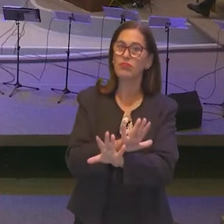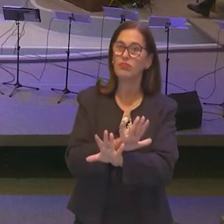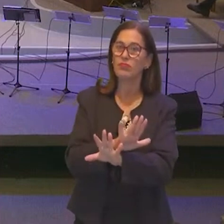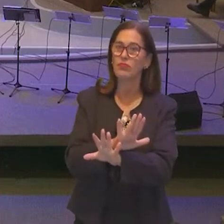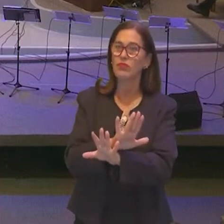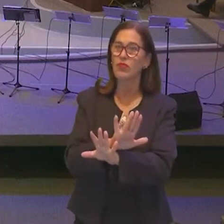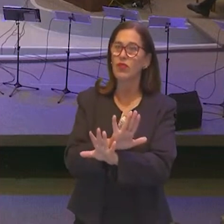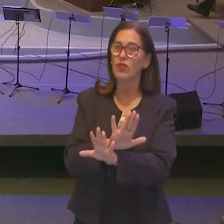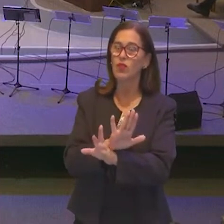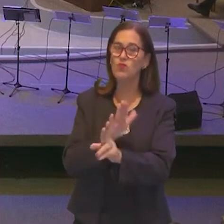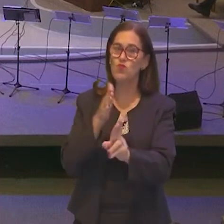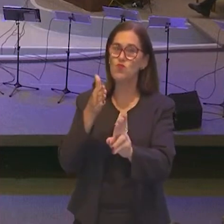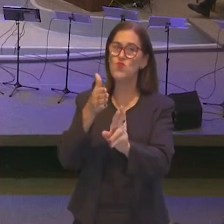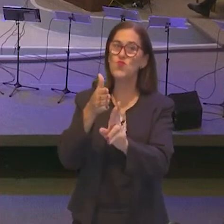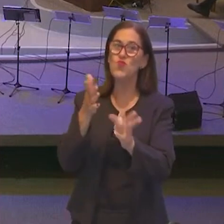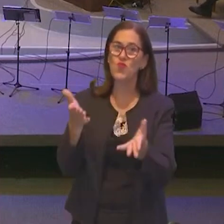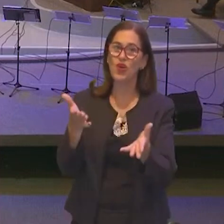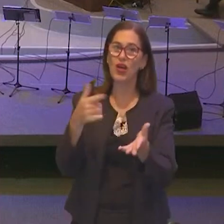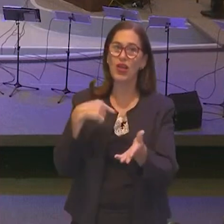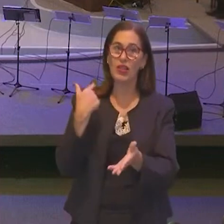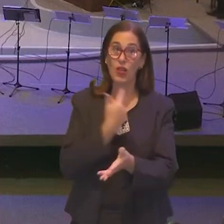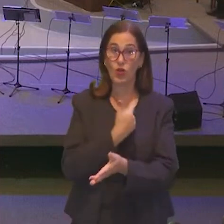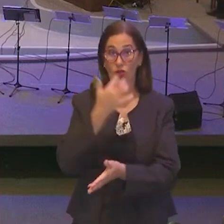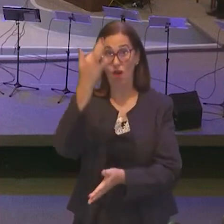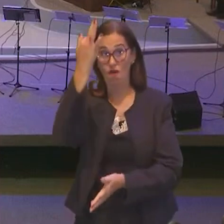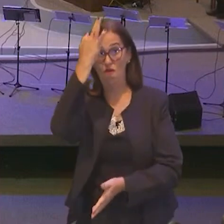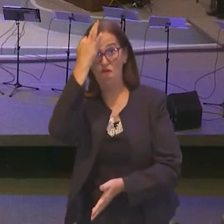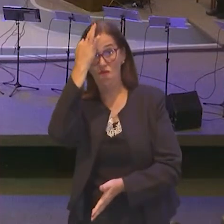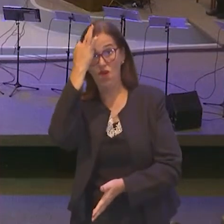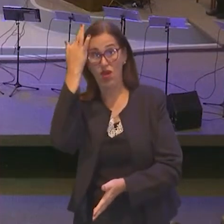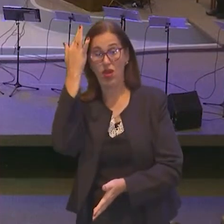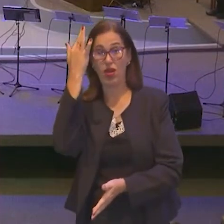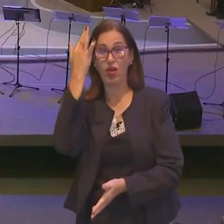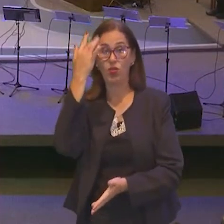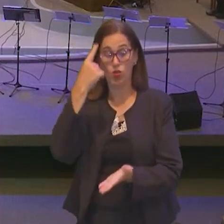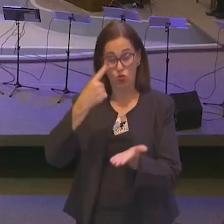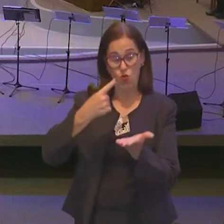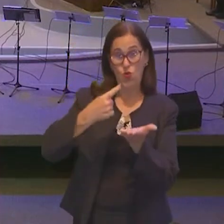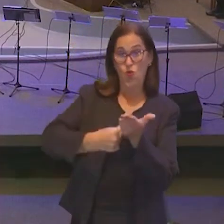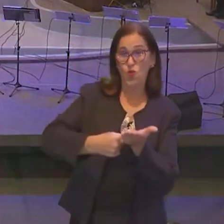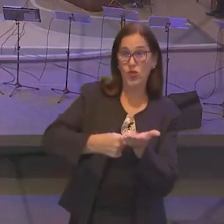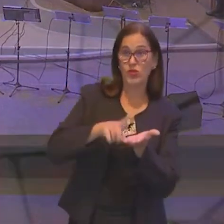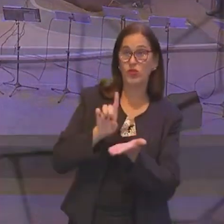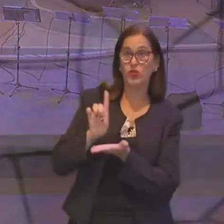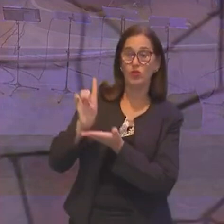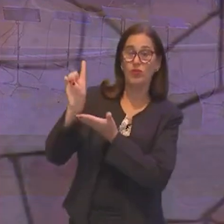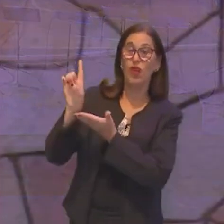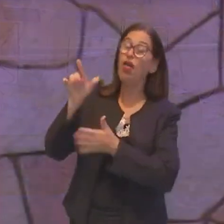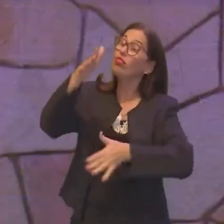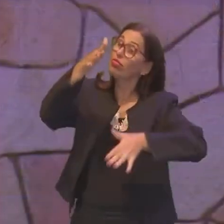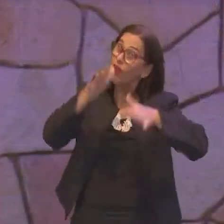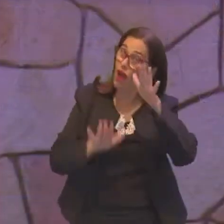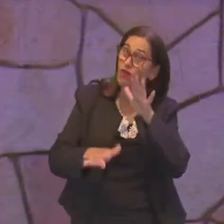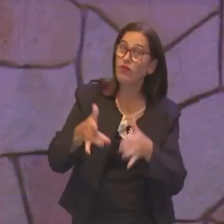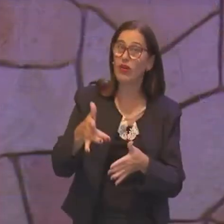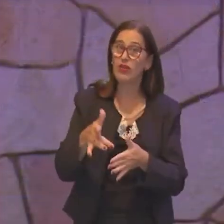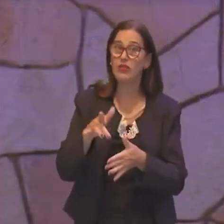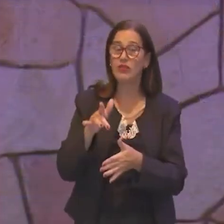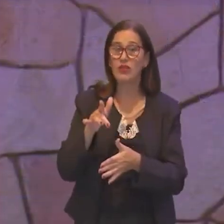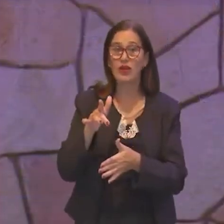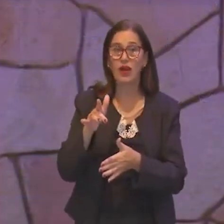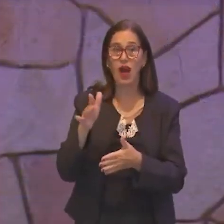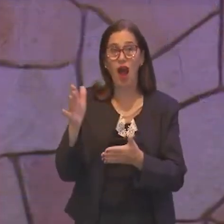ponto de vista da nossa fé, do nosso comprometimento com Deus. Talvez